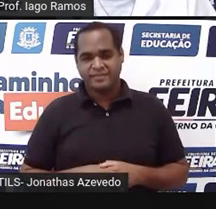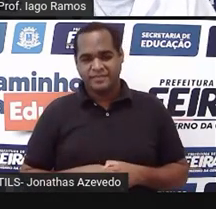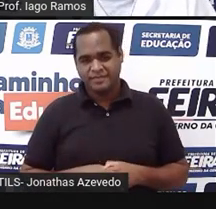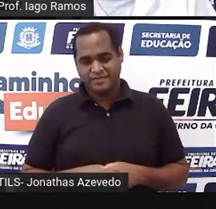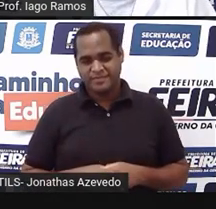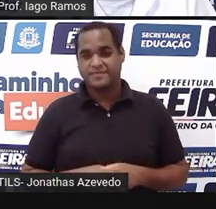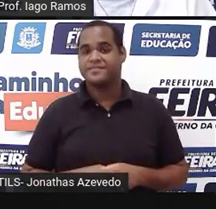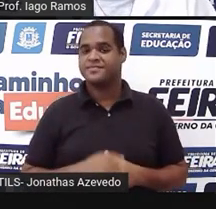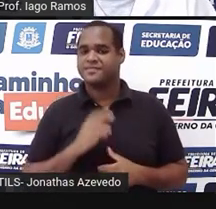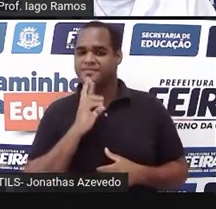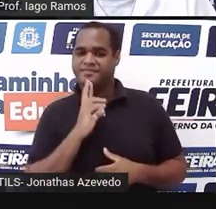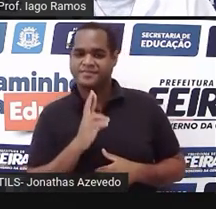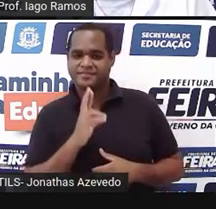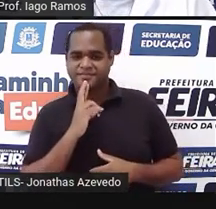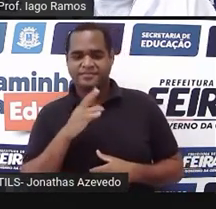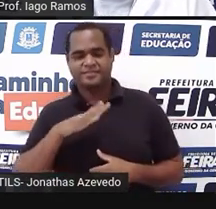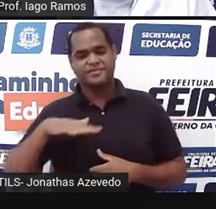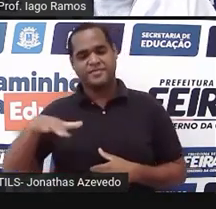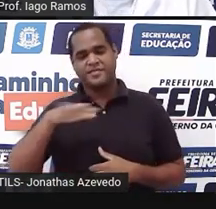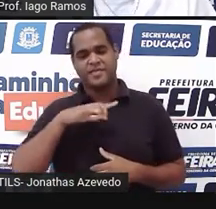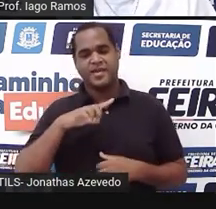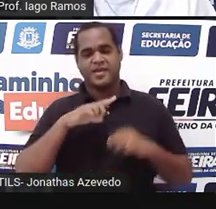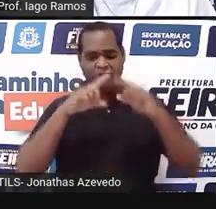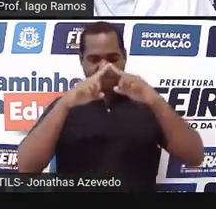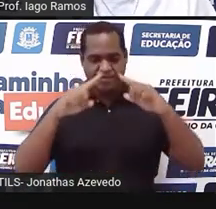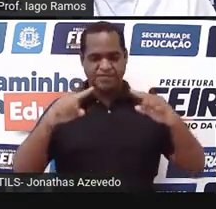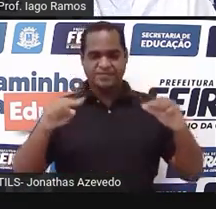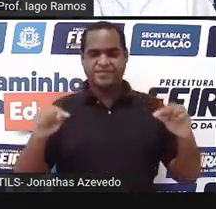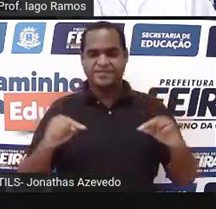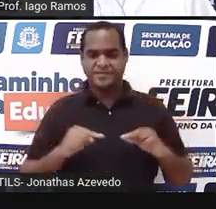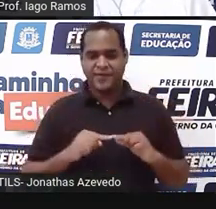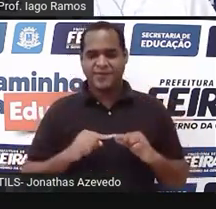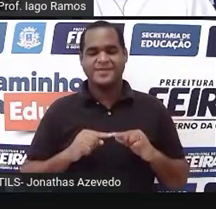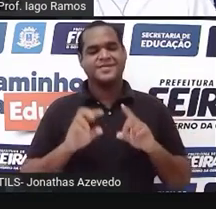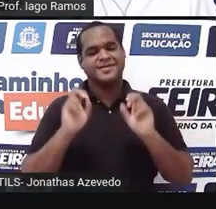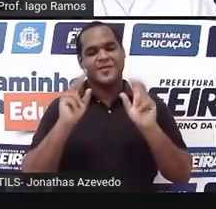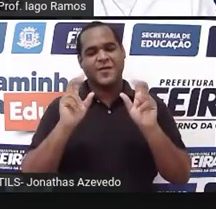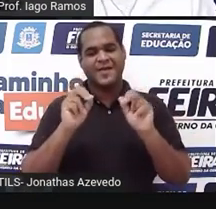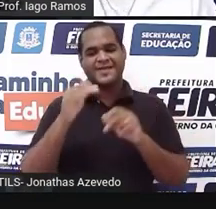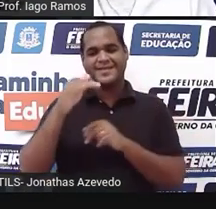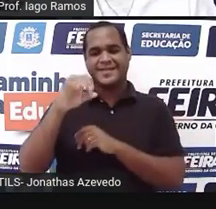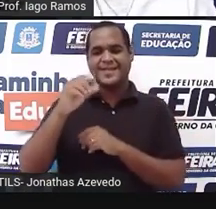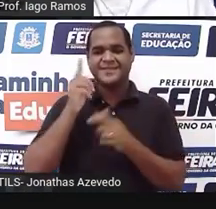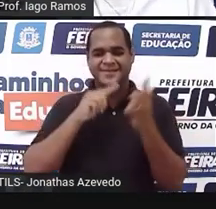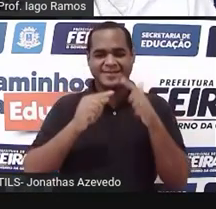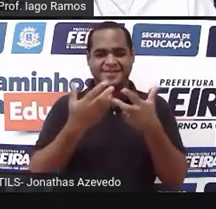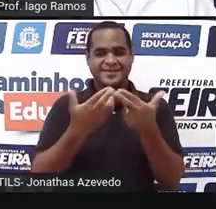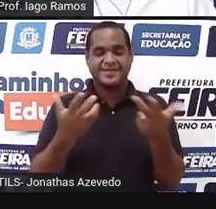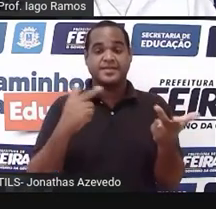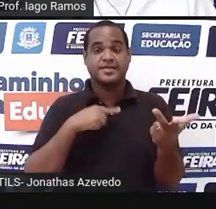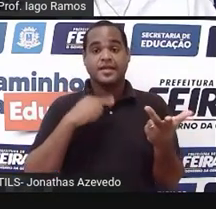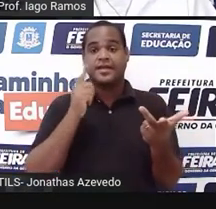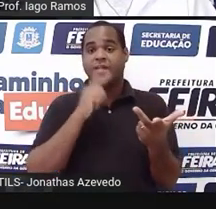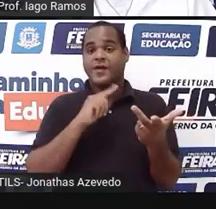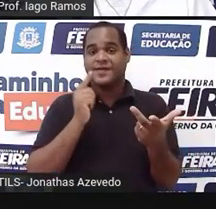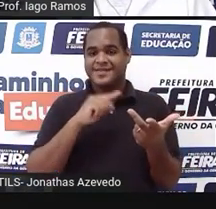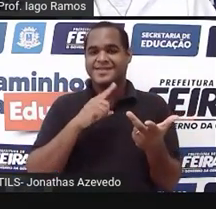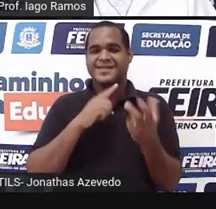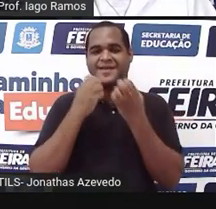dois resultado é a área do losango Ok então nota 10 para você que